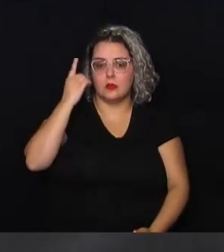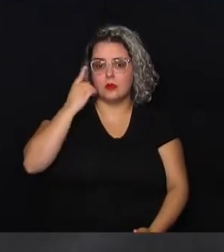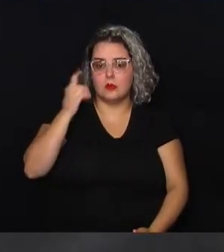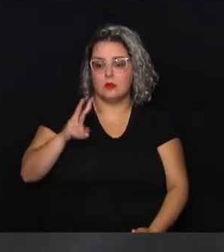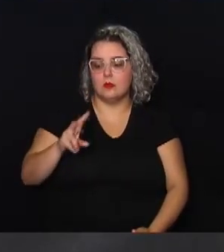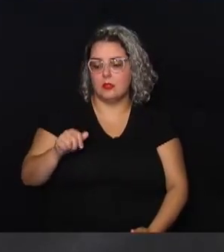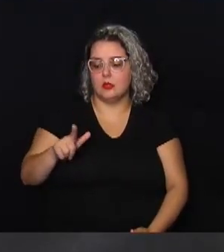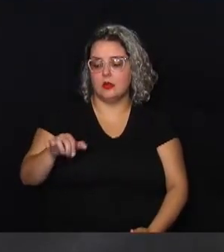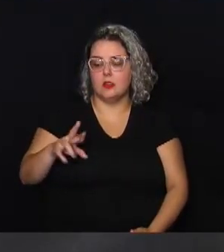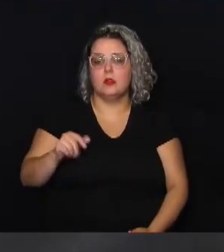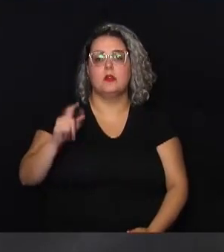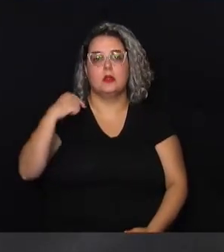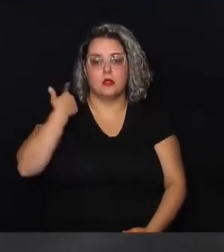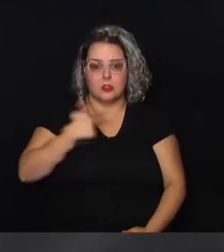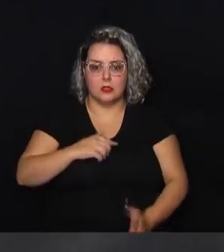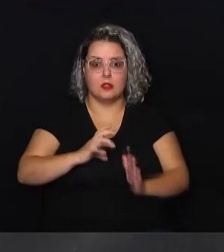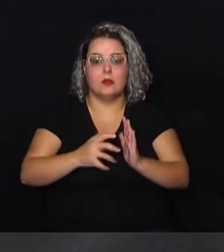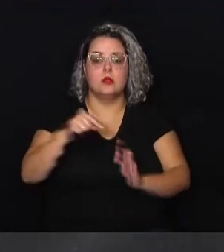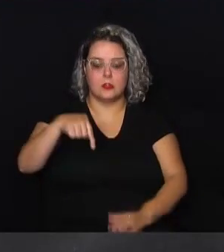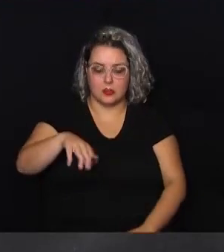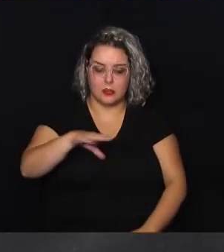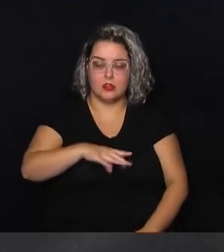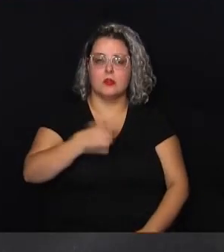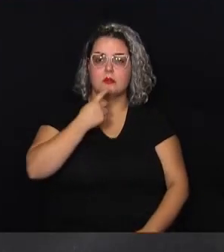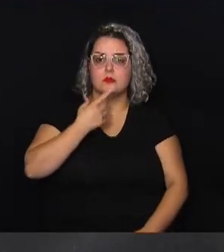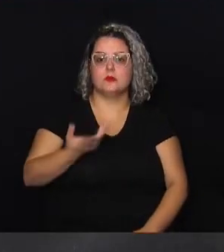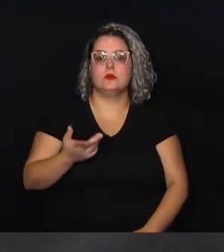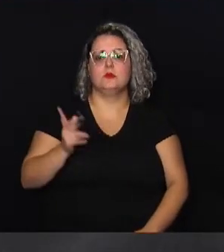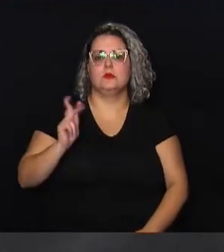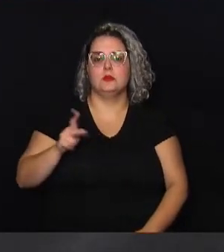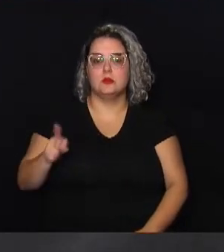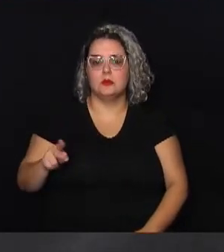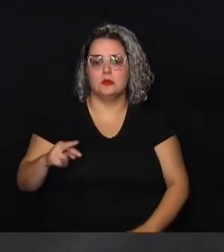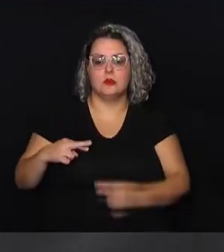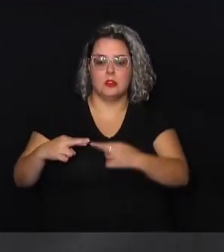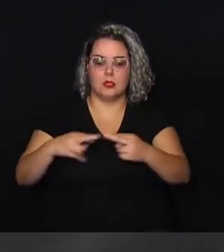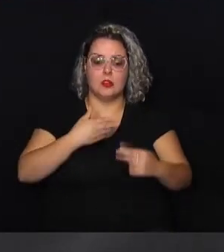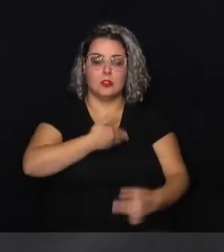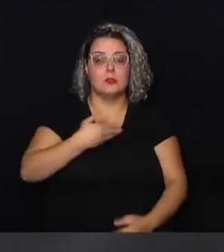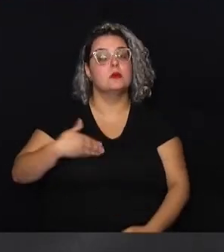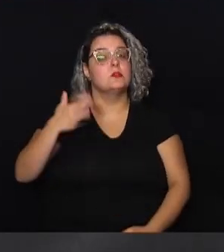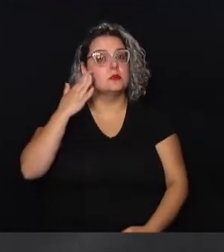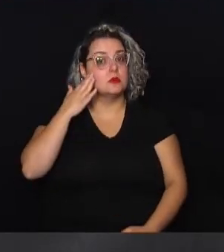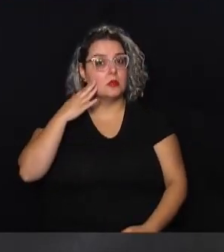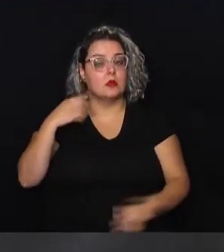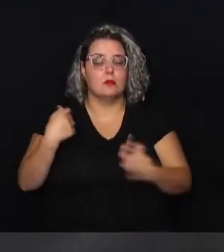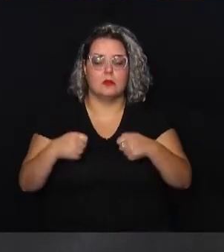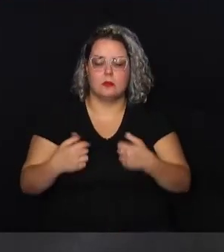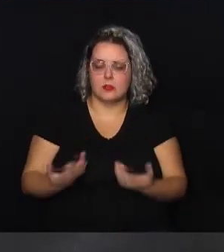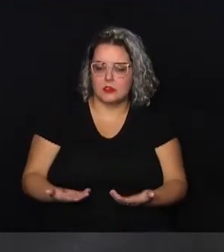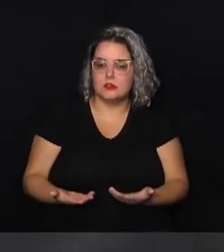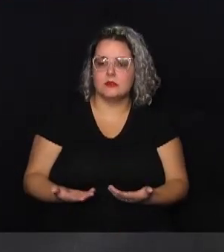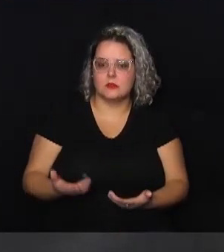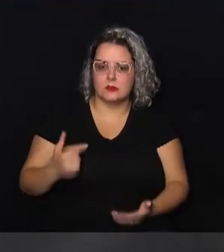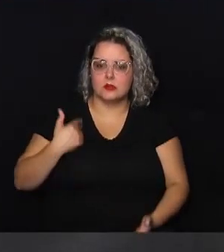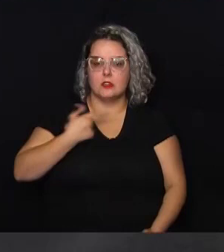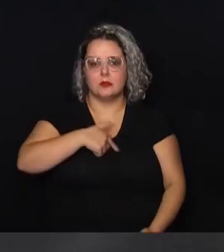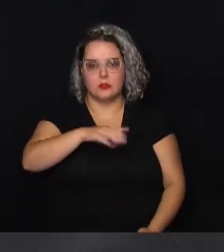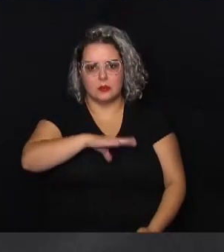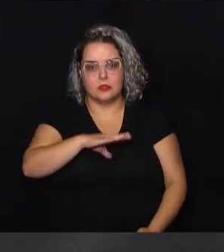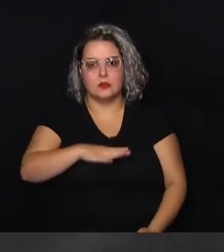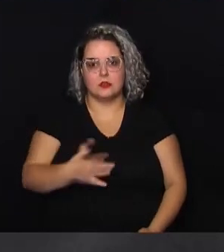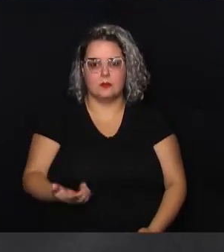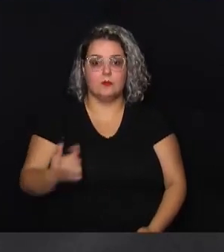que é também do nosso partido, que é de Campinas, foi professora na rede pública, sabe a necessidade também da nossa cidade, e nós